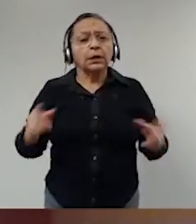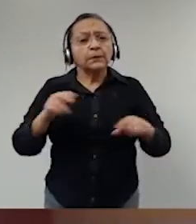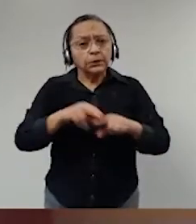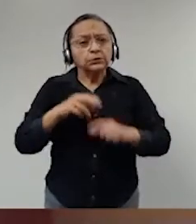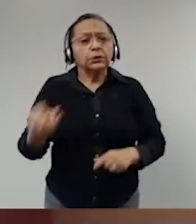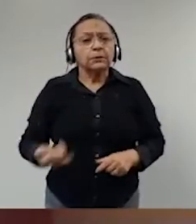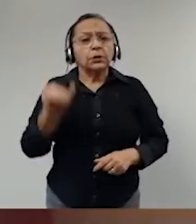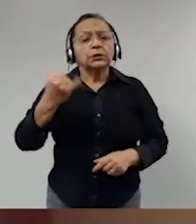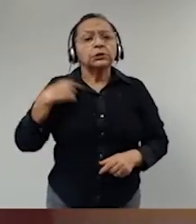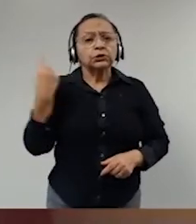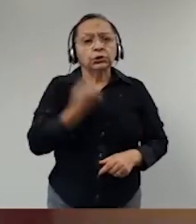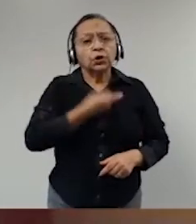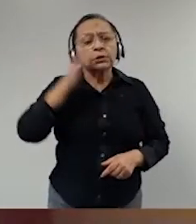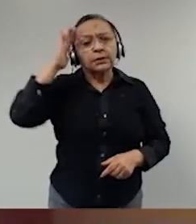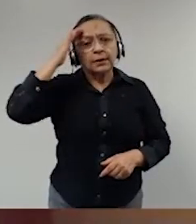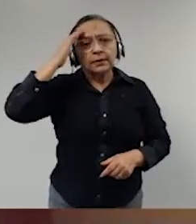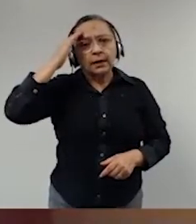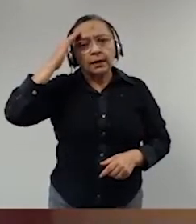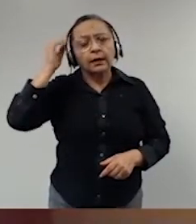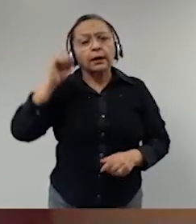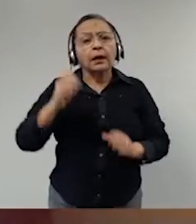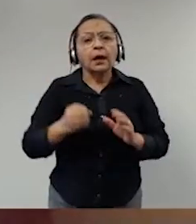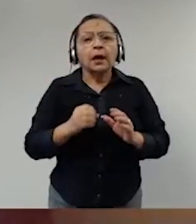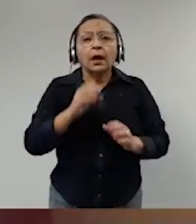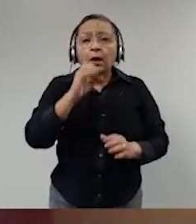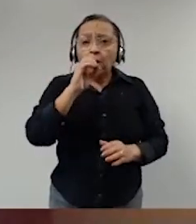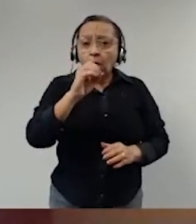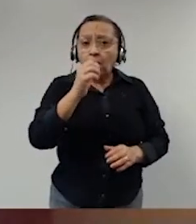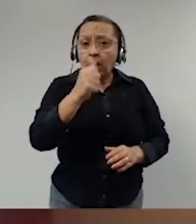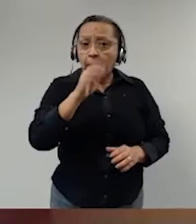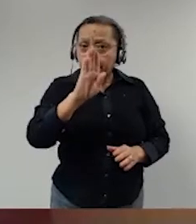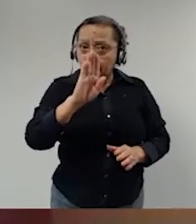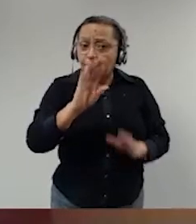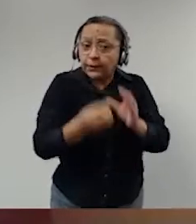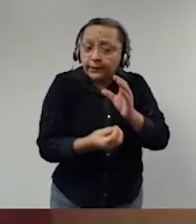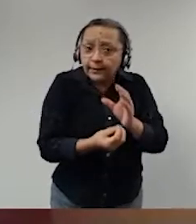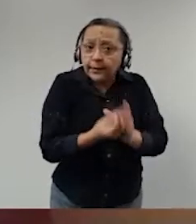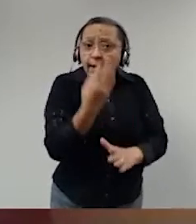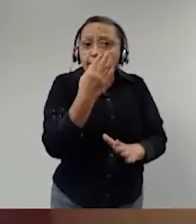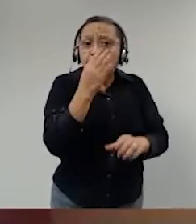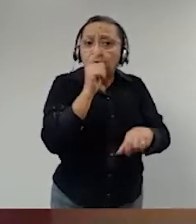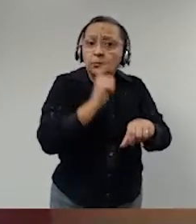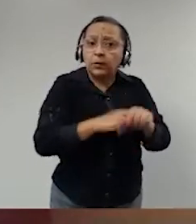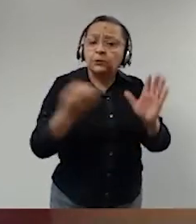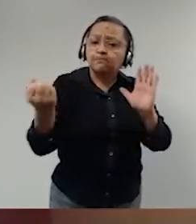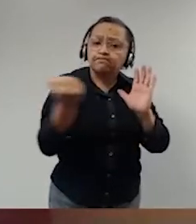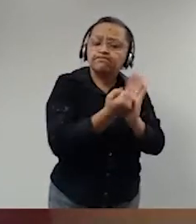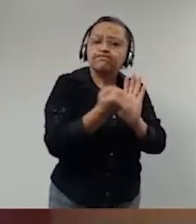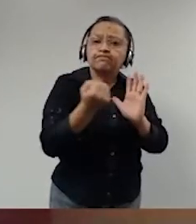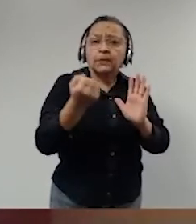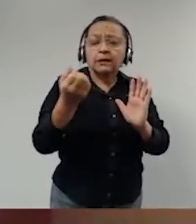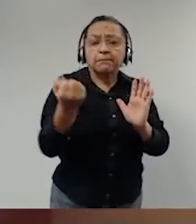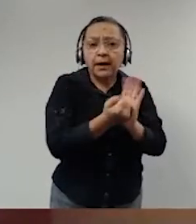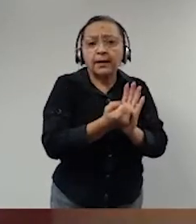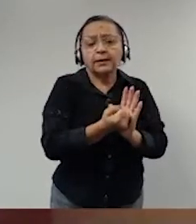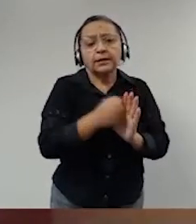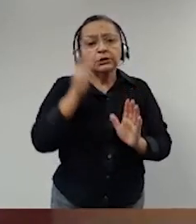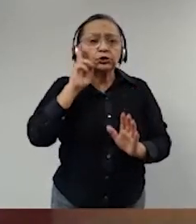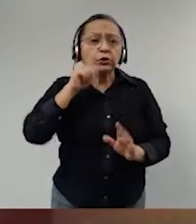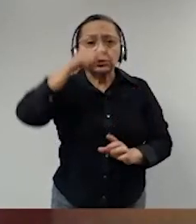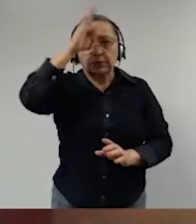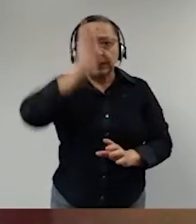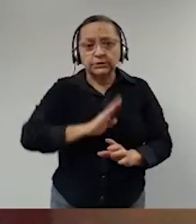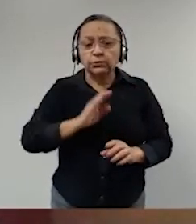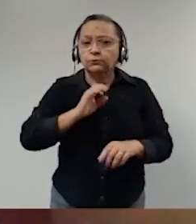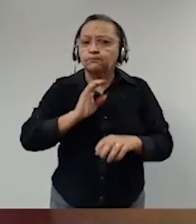importante entender que a OAB nasce como parte de um momento específico que marca a história do Brasil de maneira indelével, e a OAB